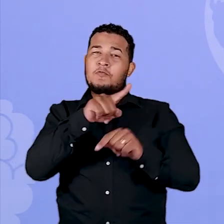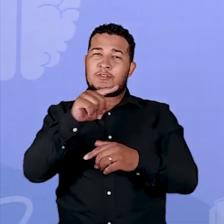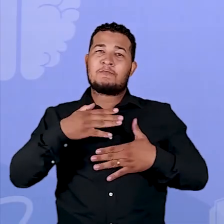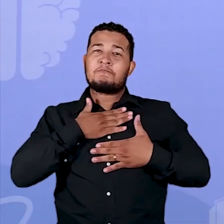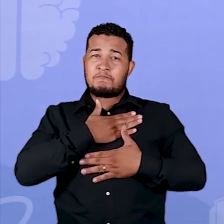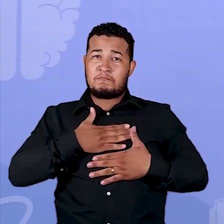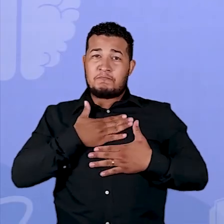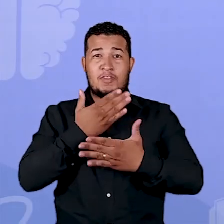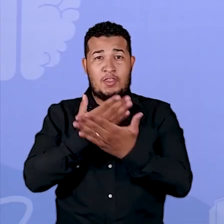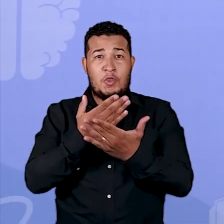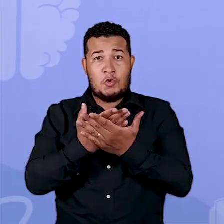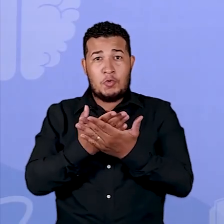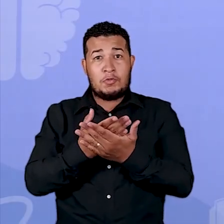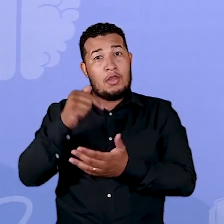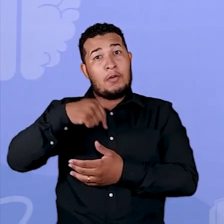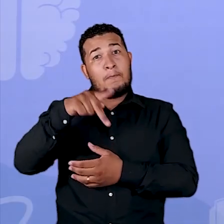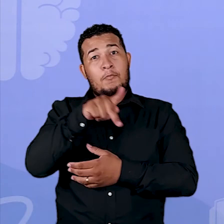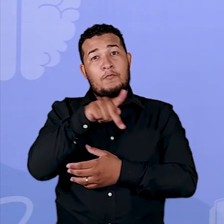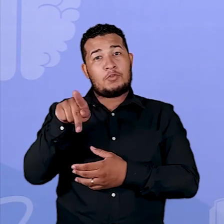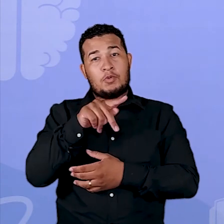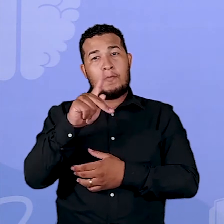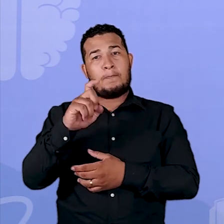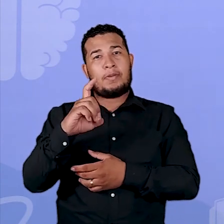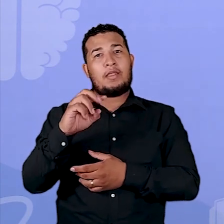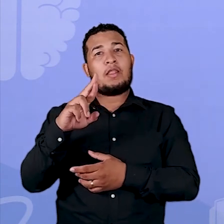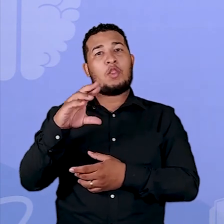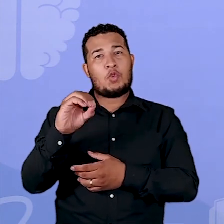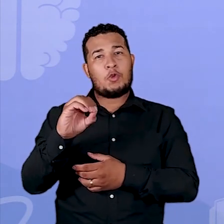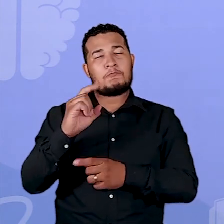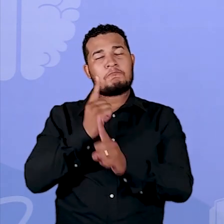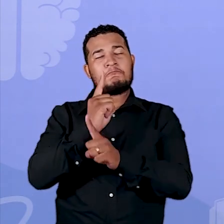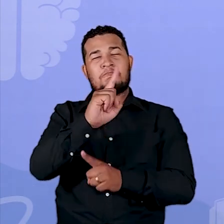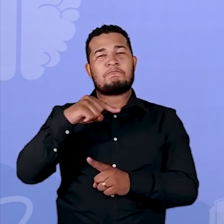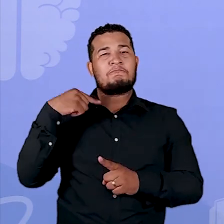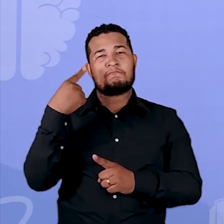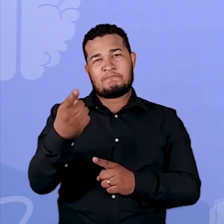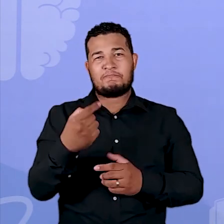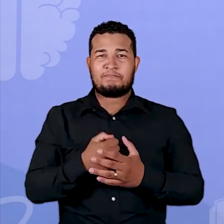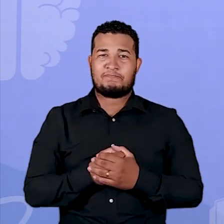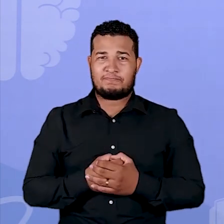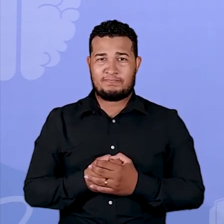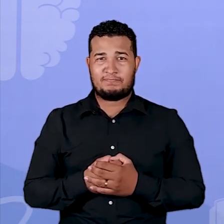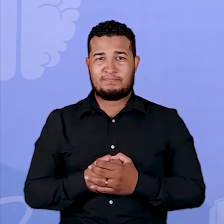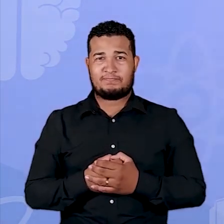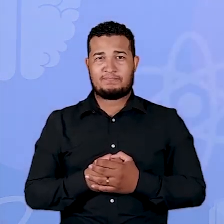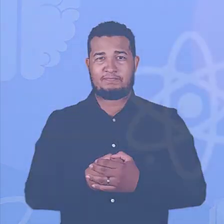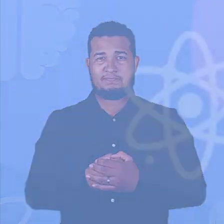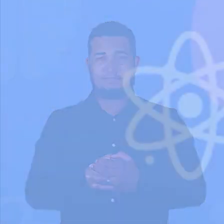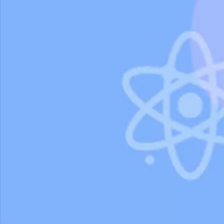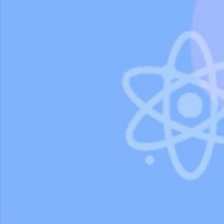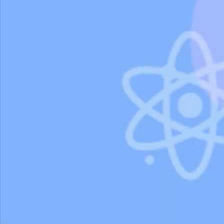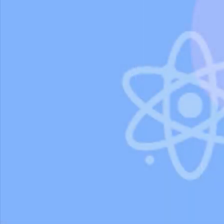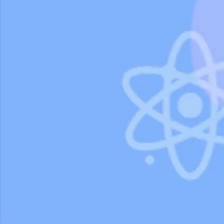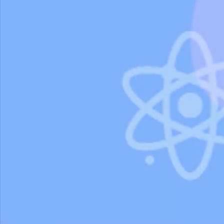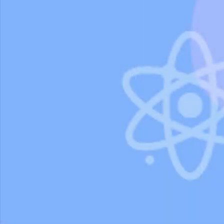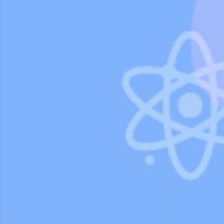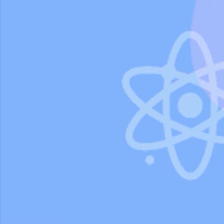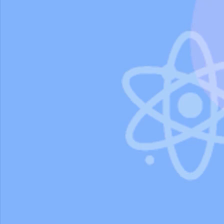Beleza? Então, espero que vocês tenham gostado da aula de hoje. Aqui quem falou foi o professor Pedro Henrique e até mais.